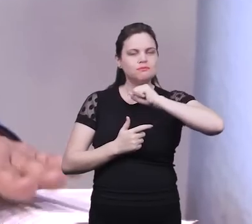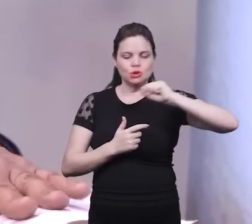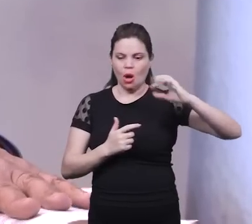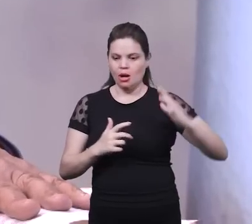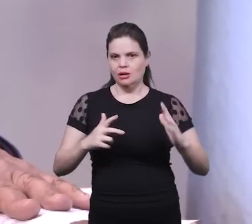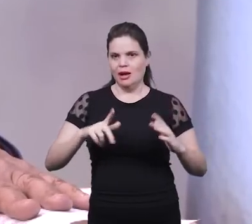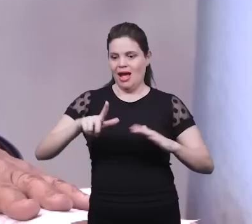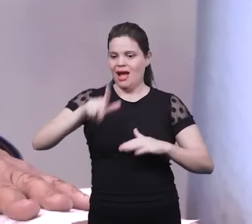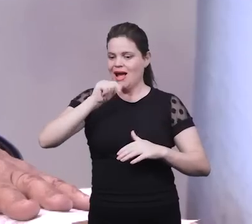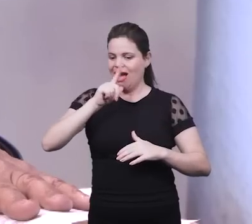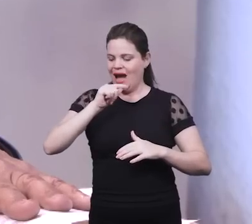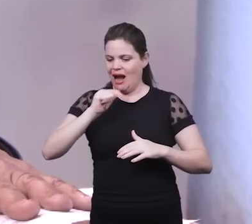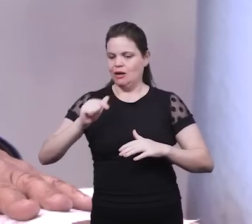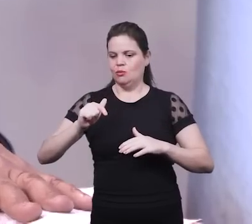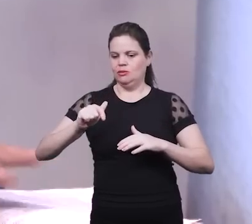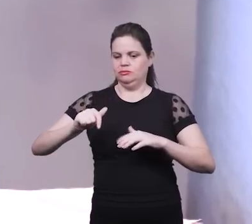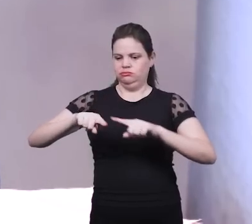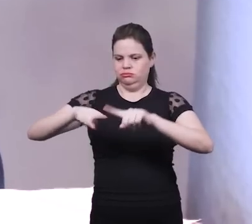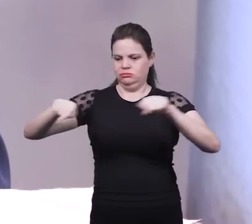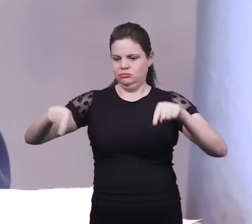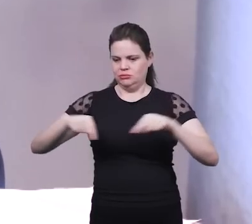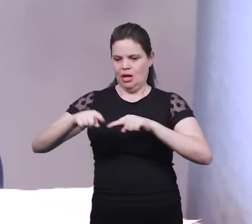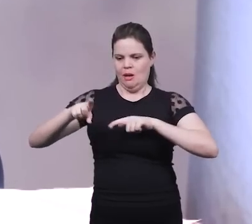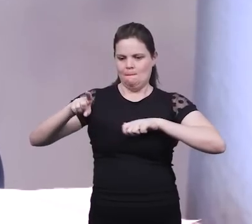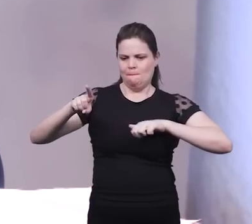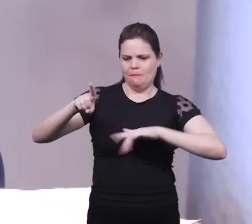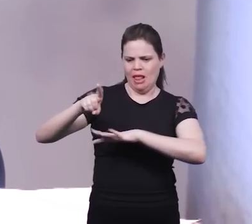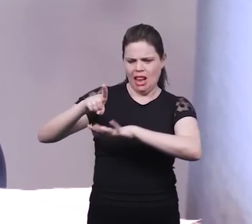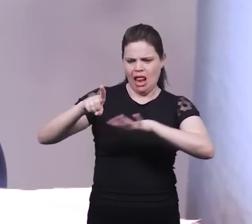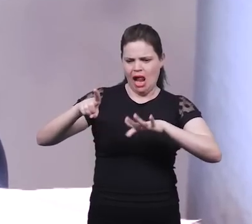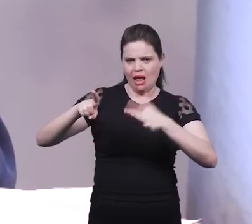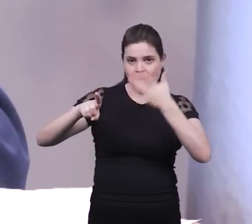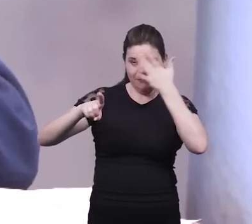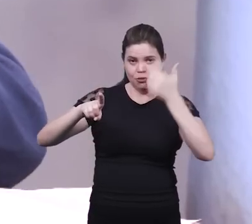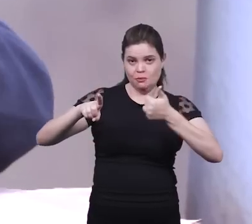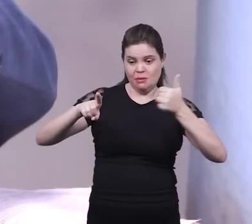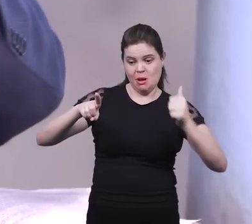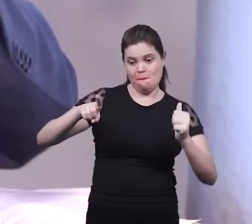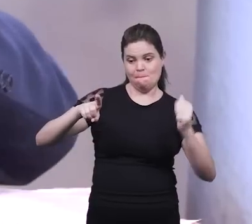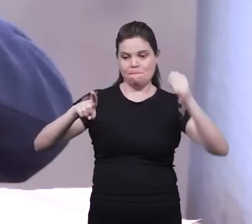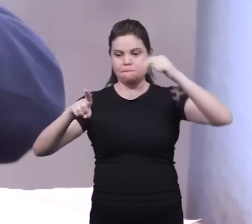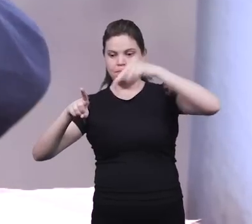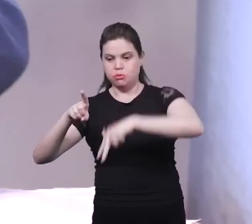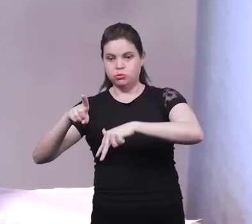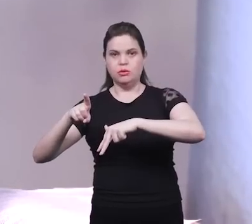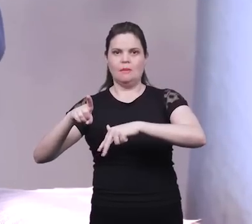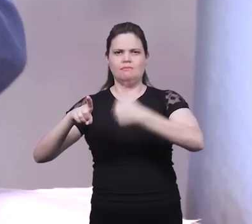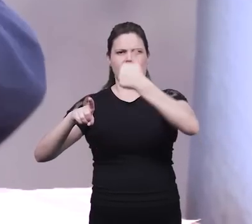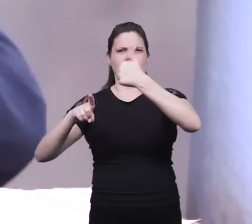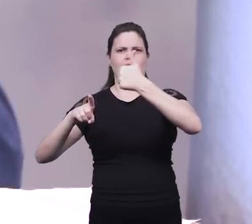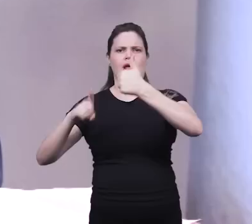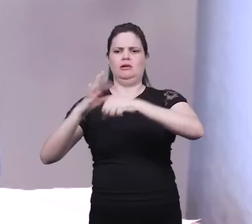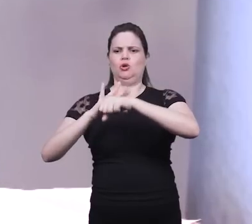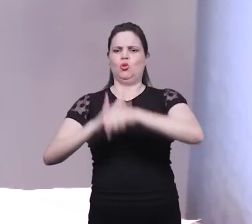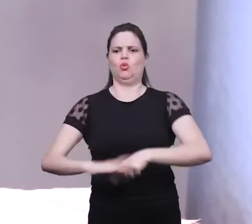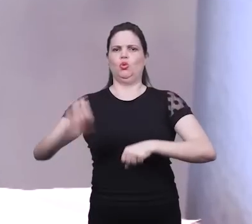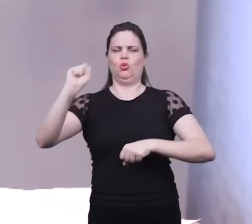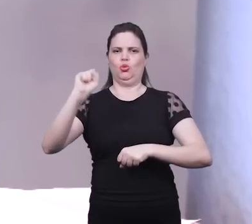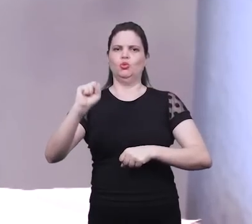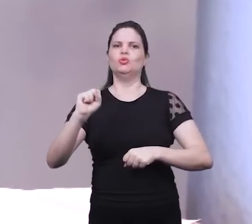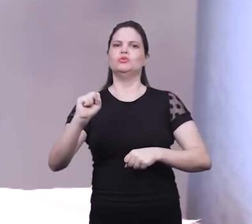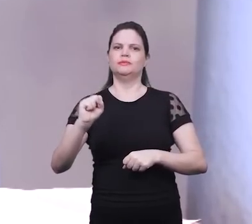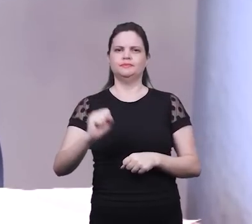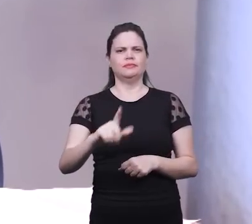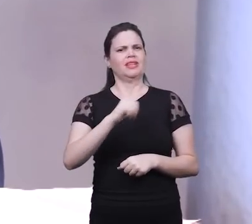escrito na palavra. Por causa desses milagres, muitos doentes se juntavam ali para poder ser curados, junto àquele